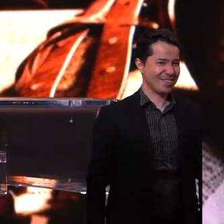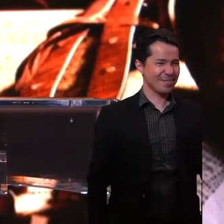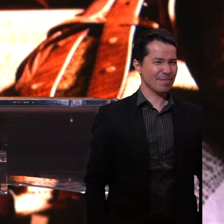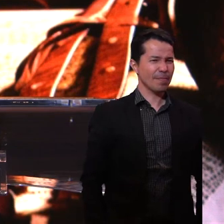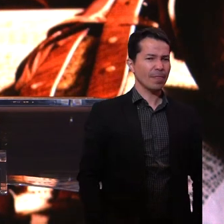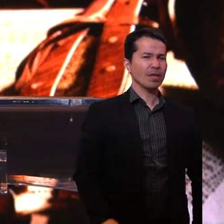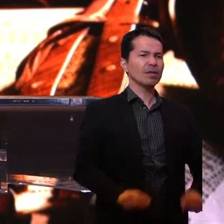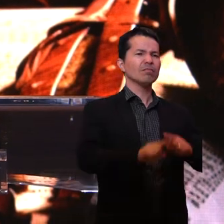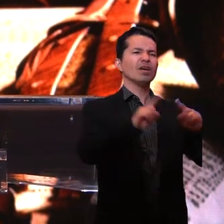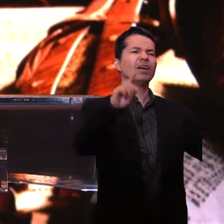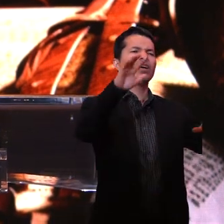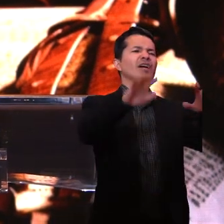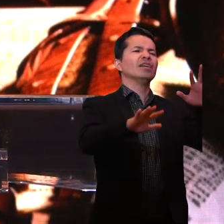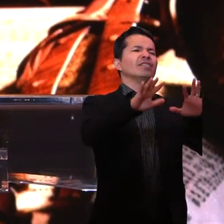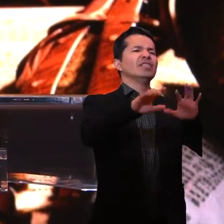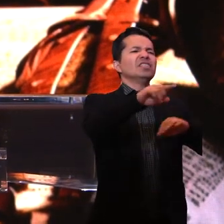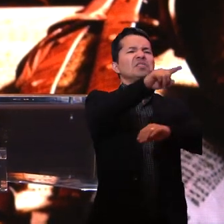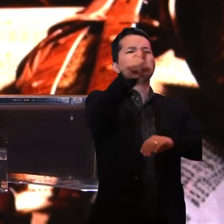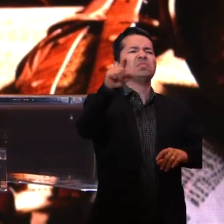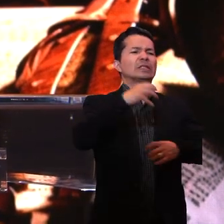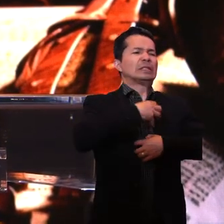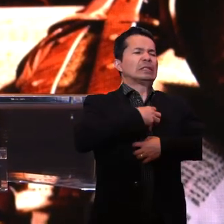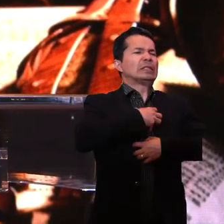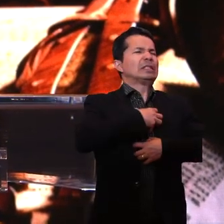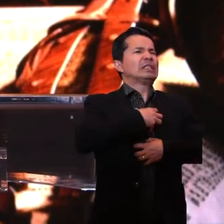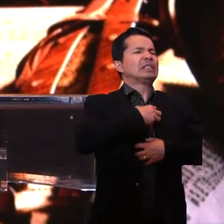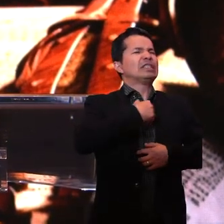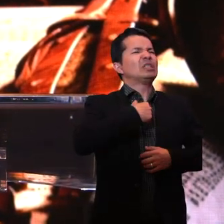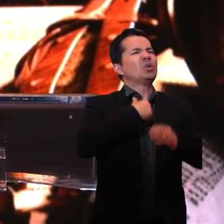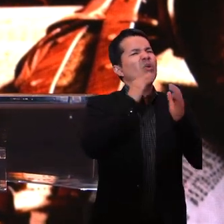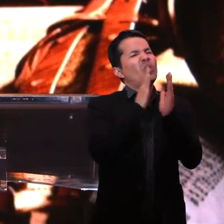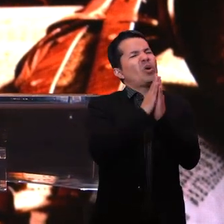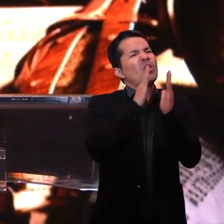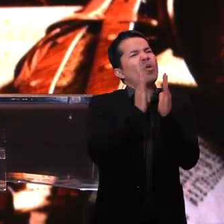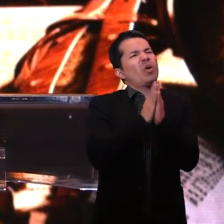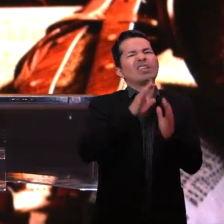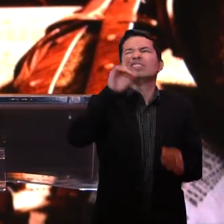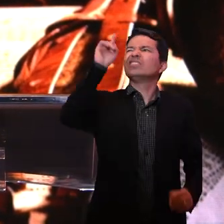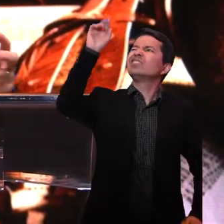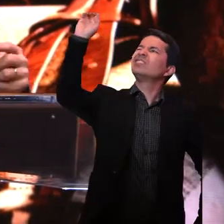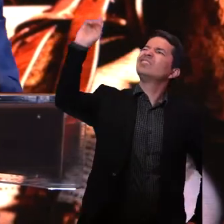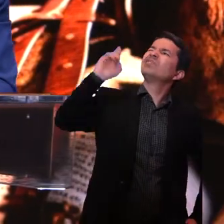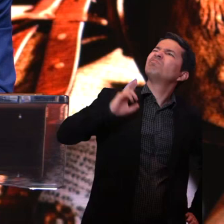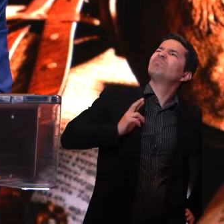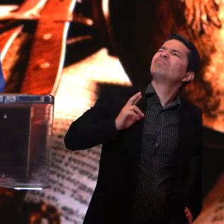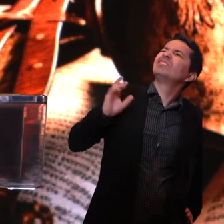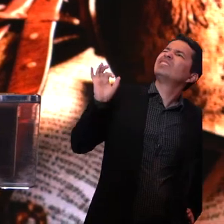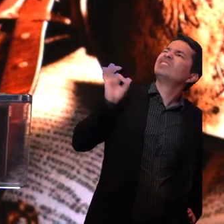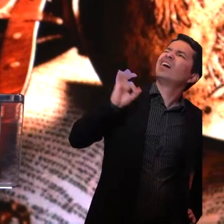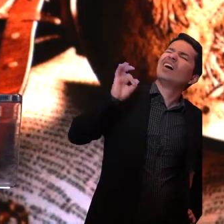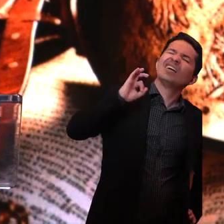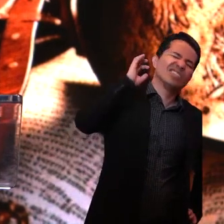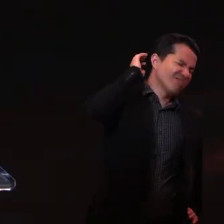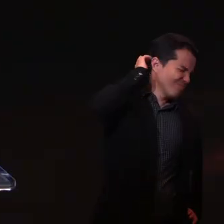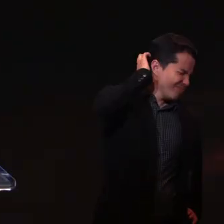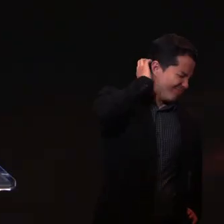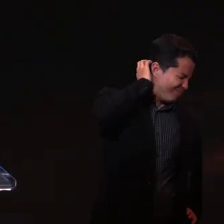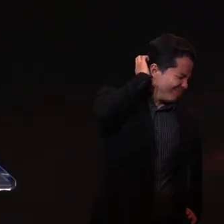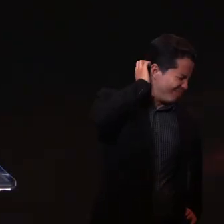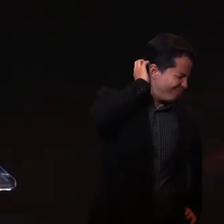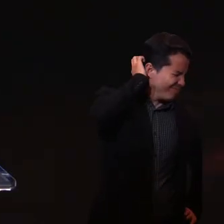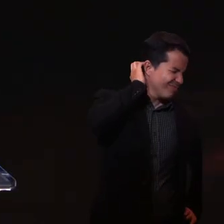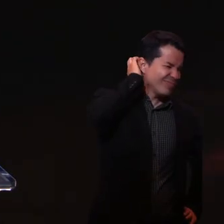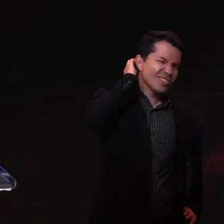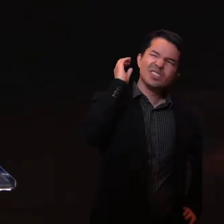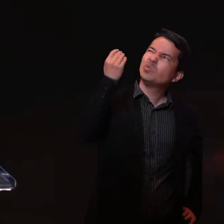responde. Talvez isso seja uma realidade. A Bíblia vai nos dizer que por causa do